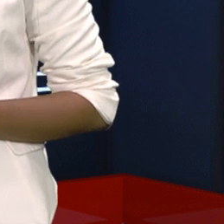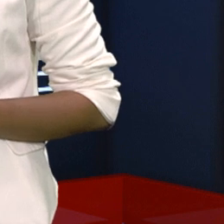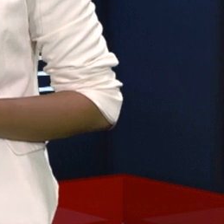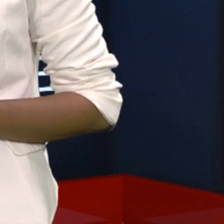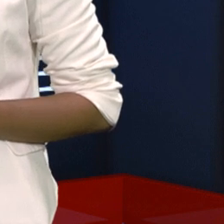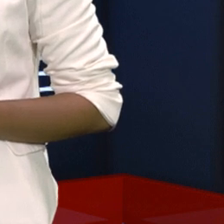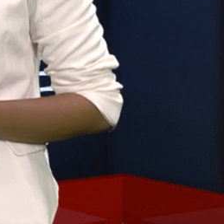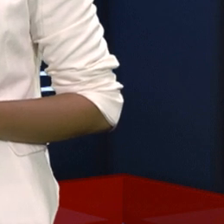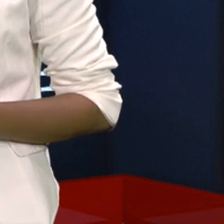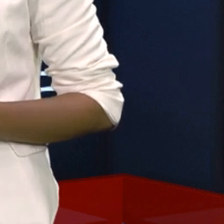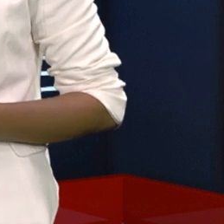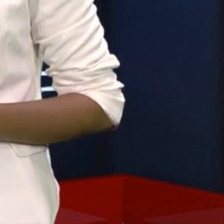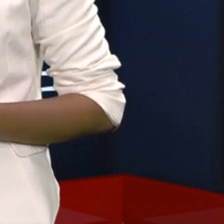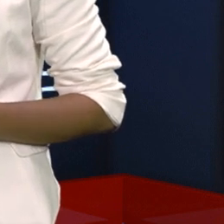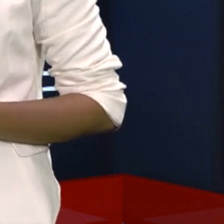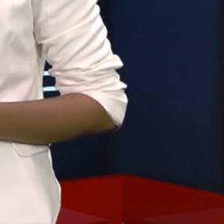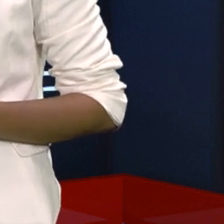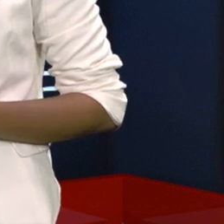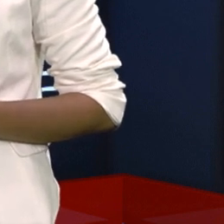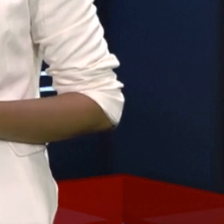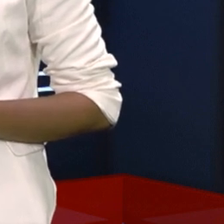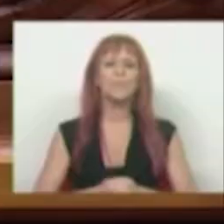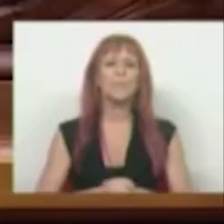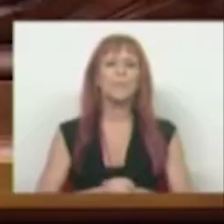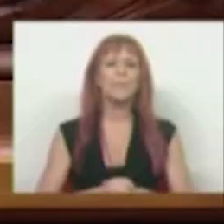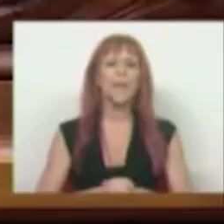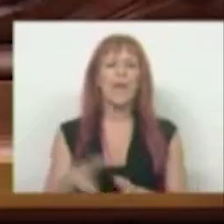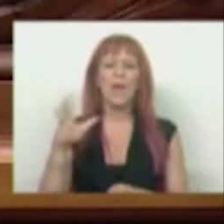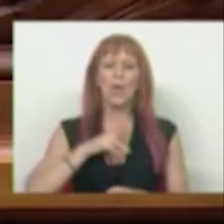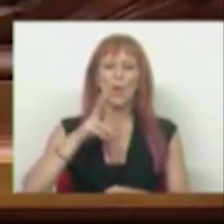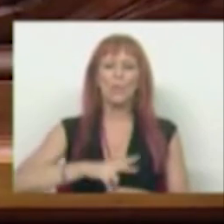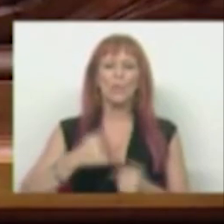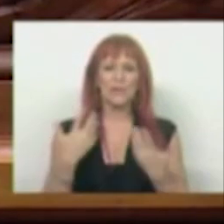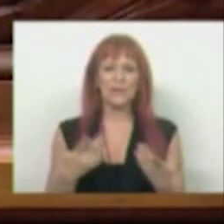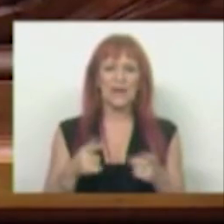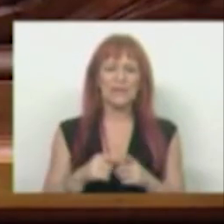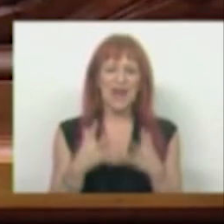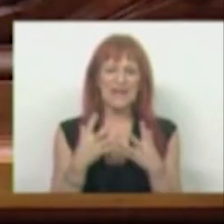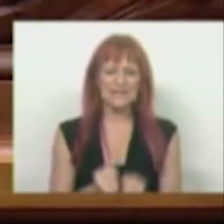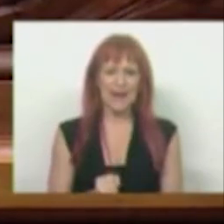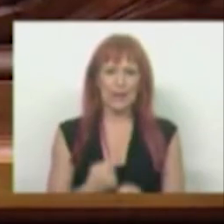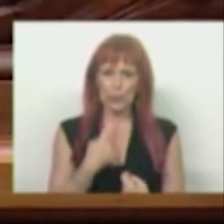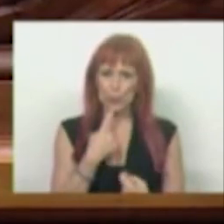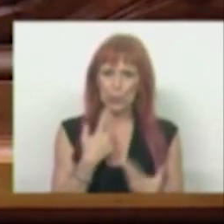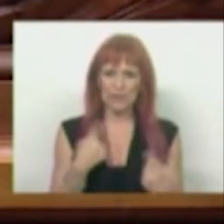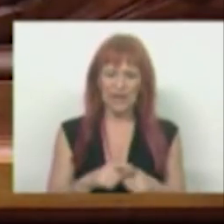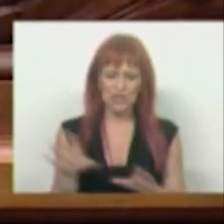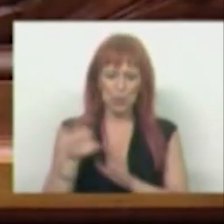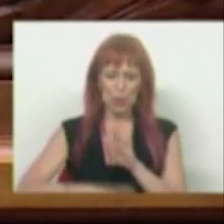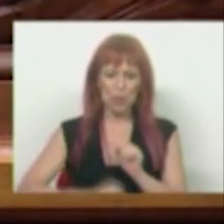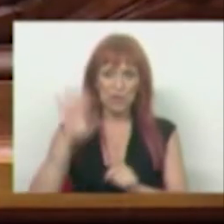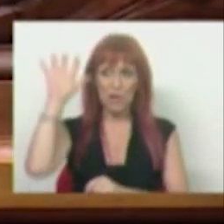projetos para reforço do caudal no Médio Tejo. Portugal está em seca severa. As